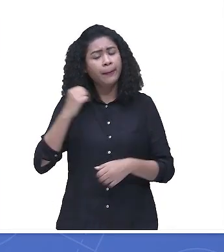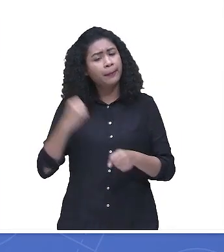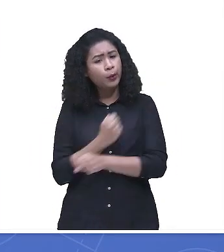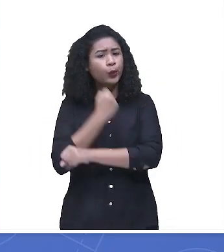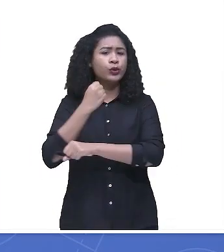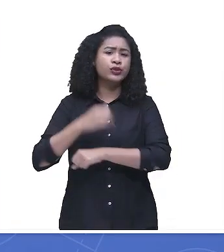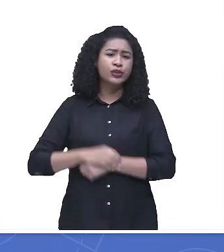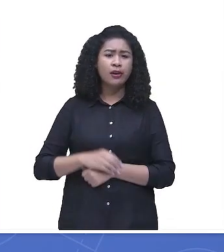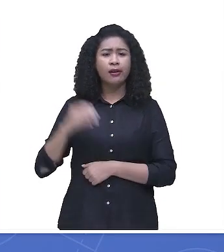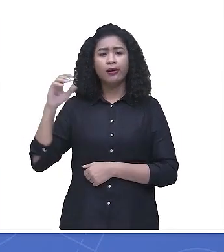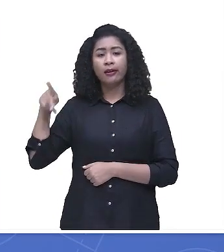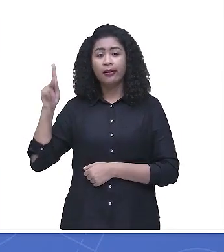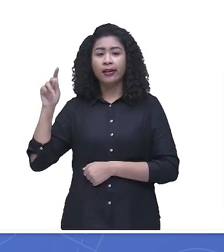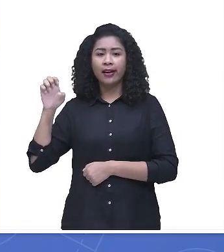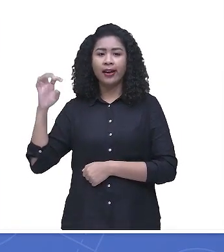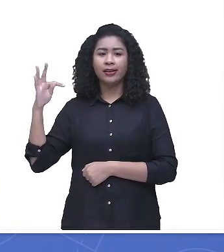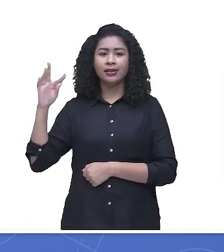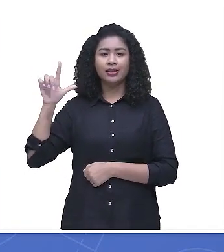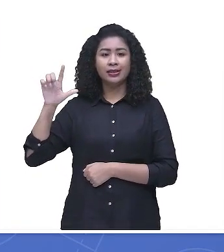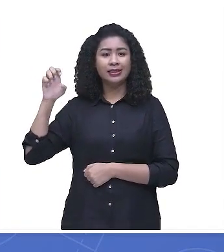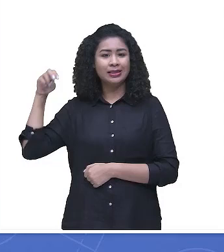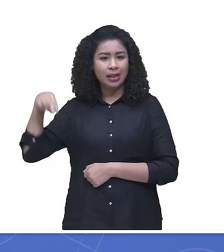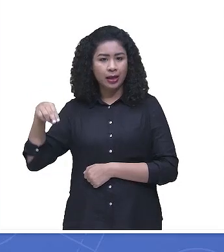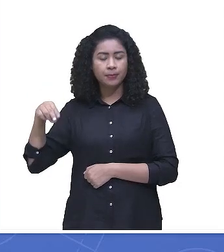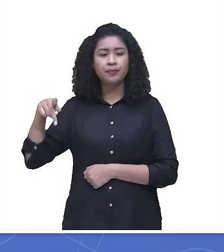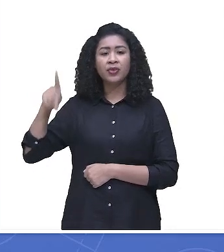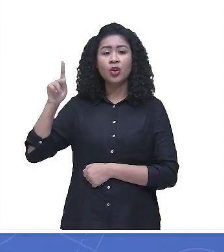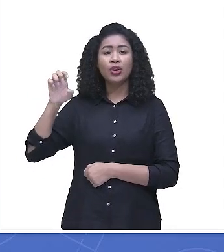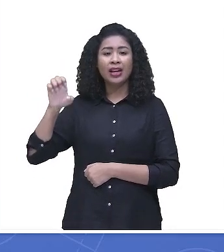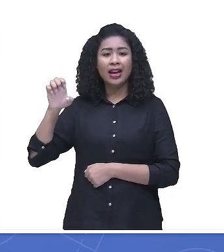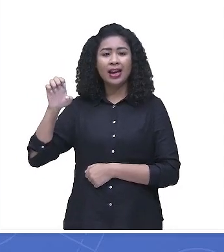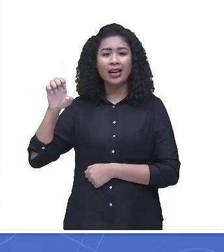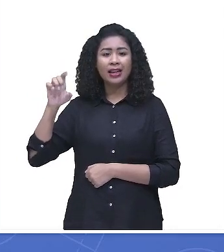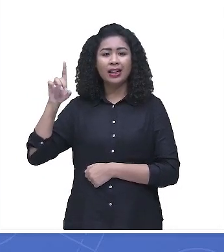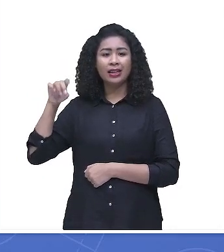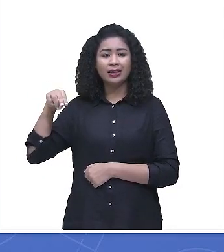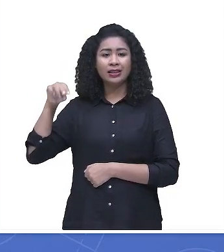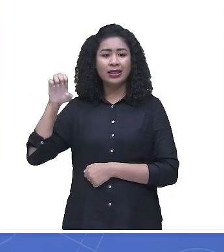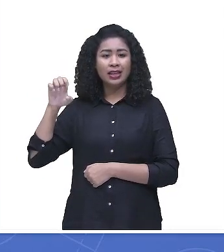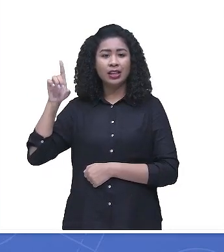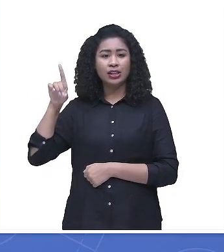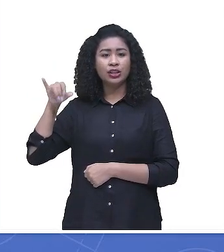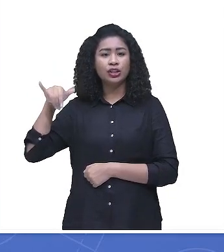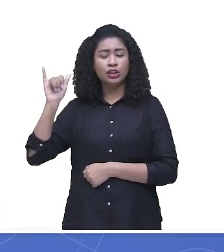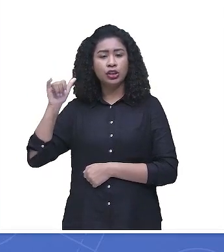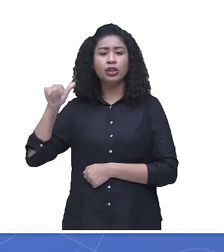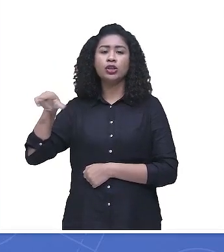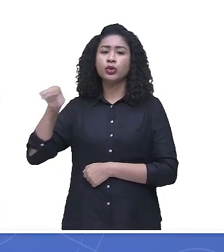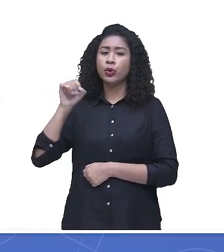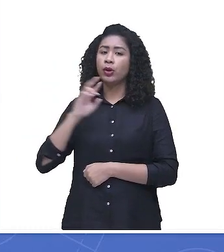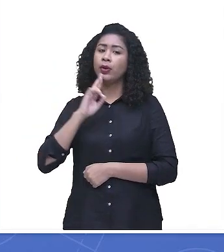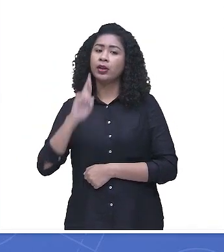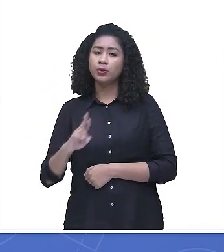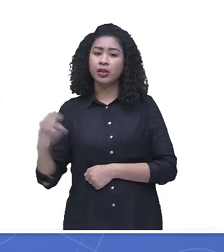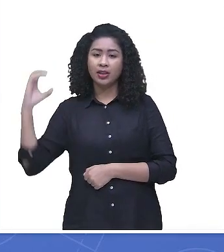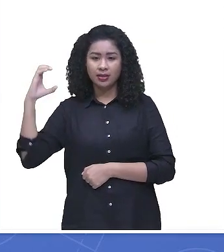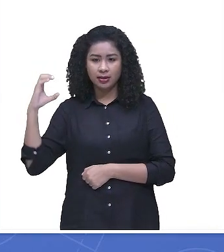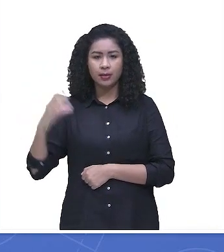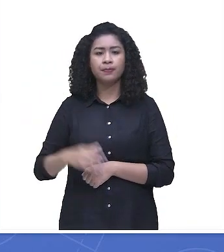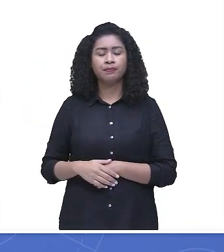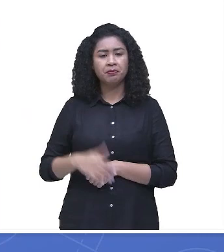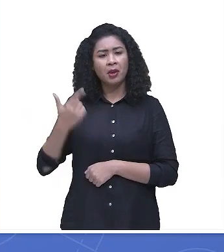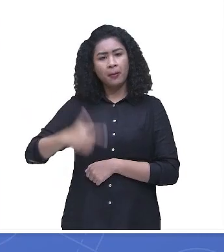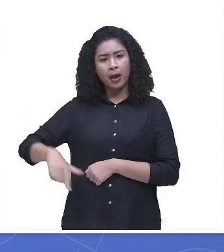de Paula B. Aí o Kennedy marcou a C. Aí começa a Nádia C, Thalita, quem mais? A Ana